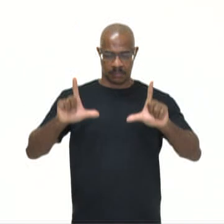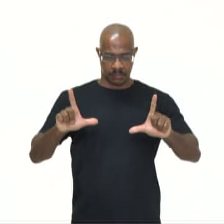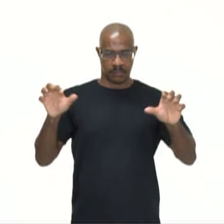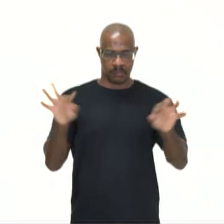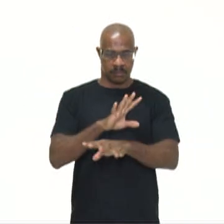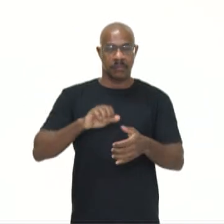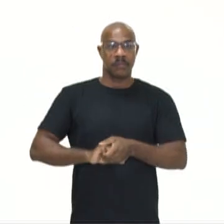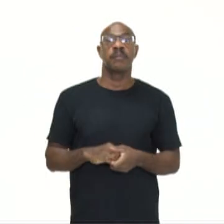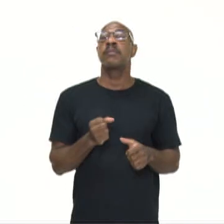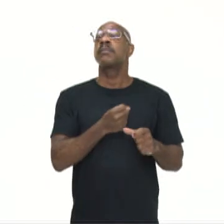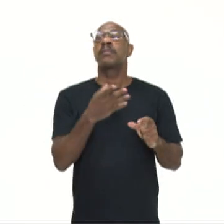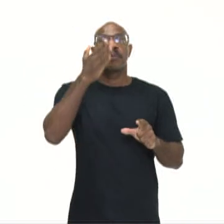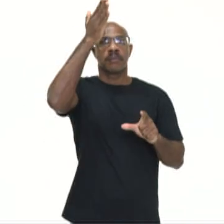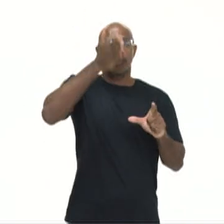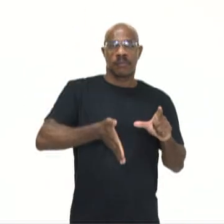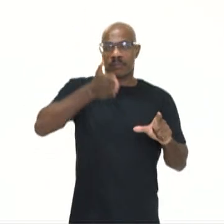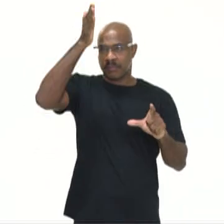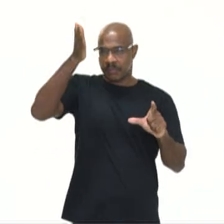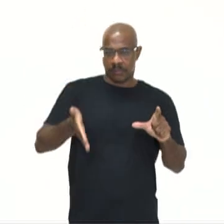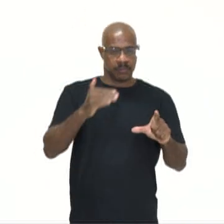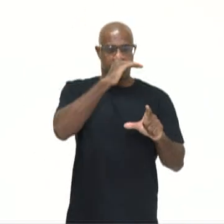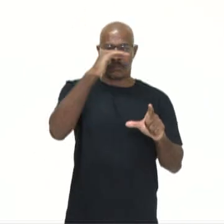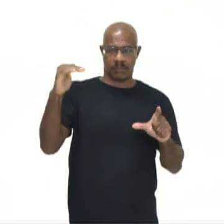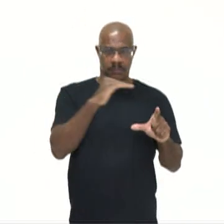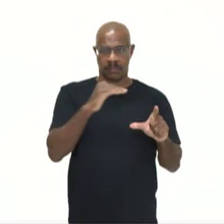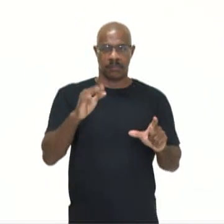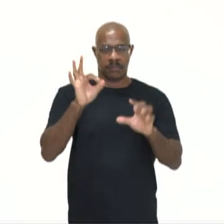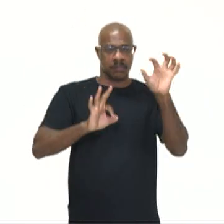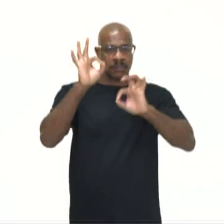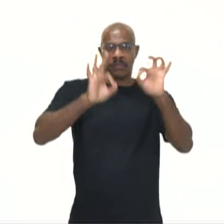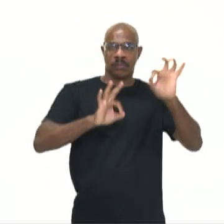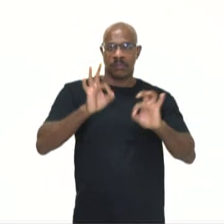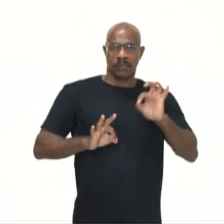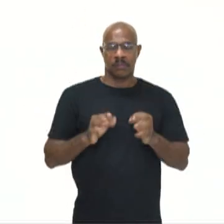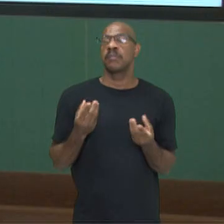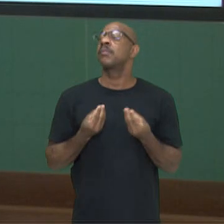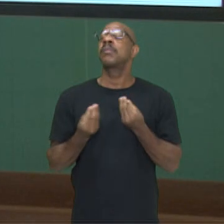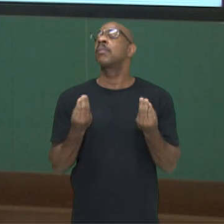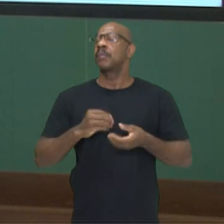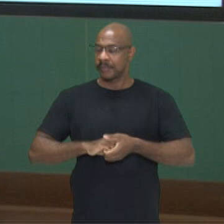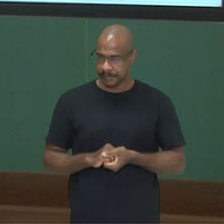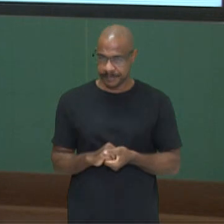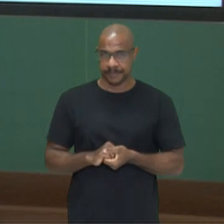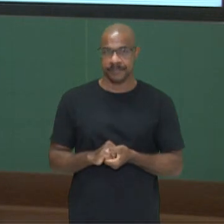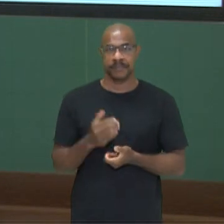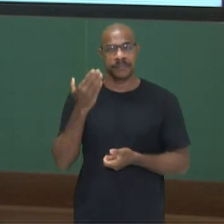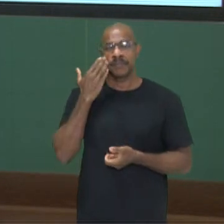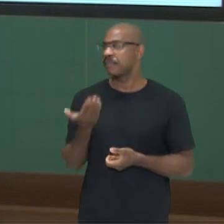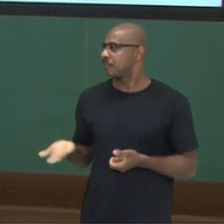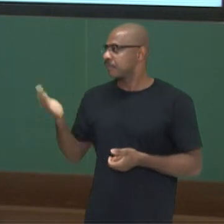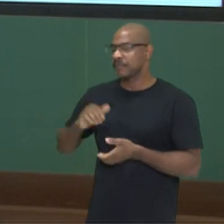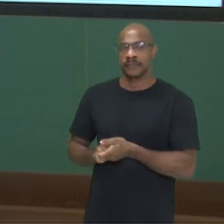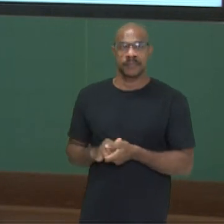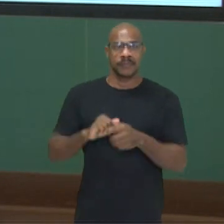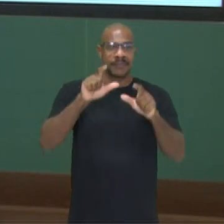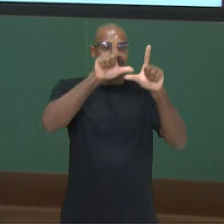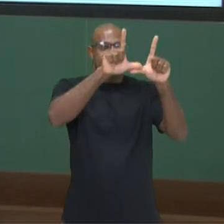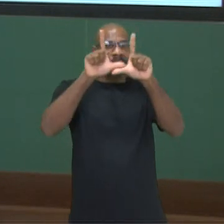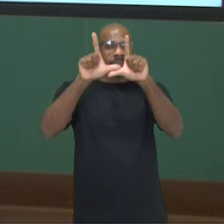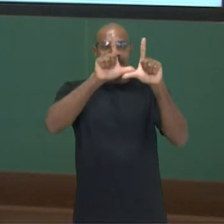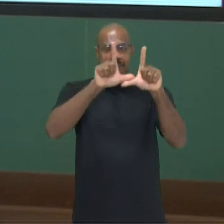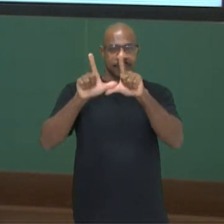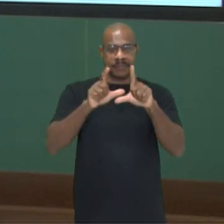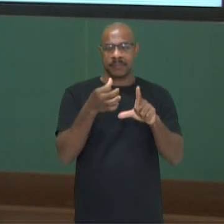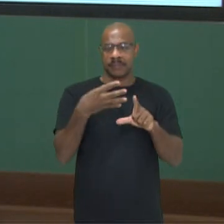Em quantas linhas e colunas foram organizados esses selos? Então veja, os selos, ele tem